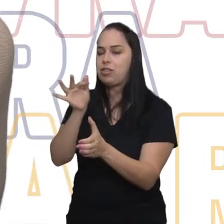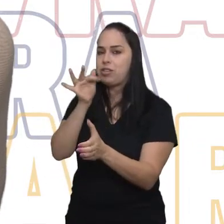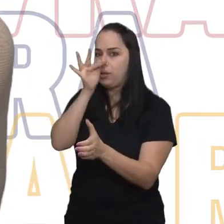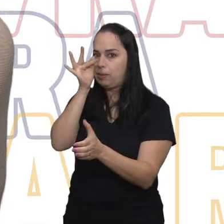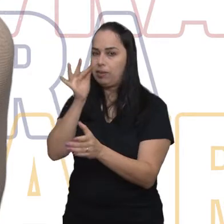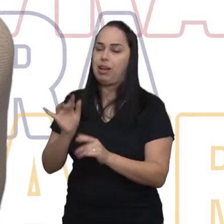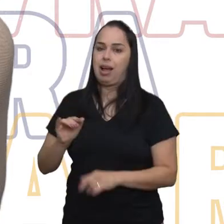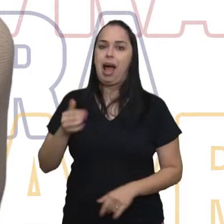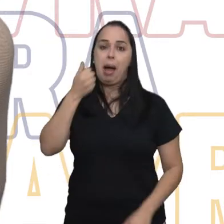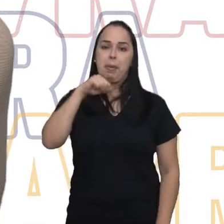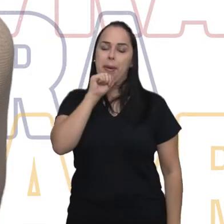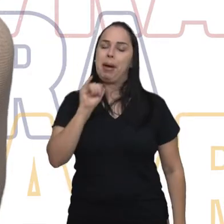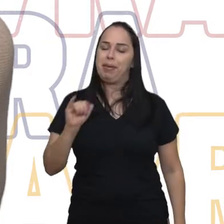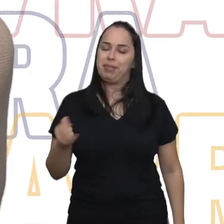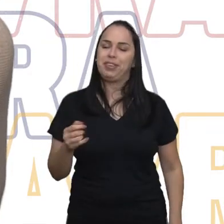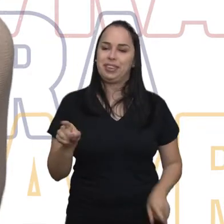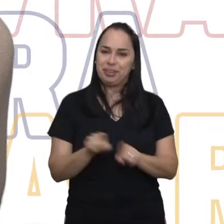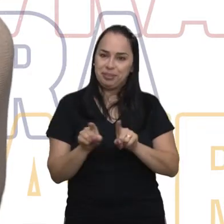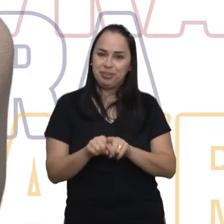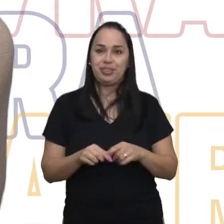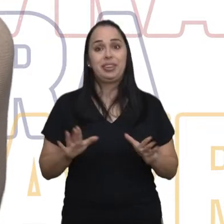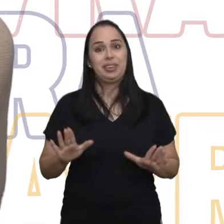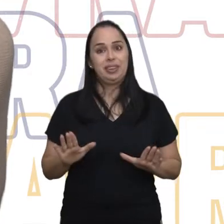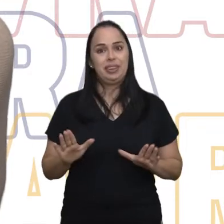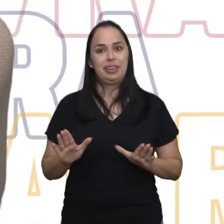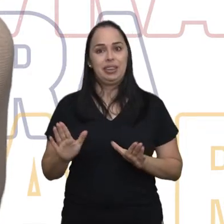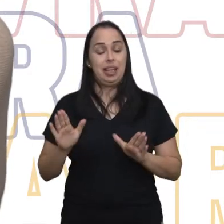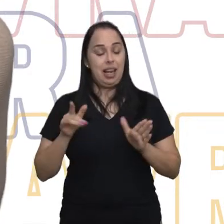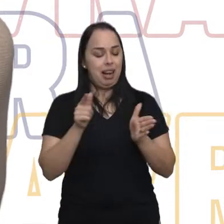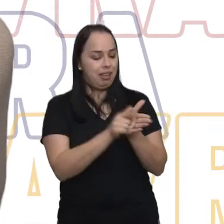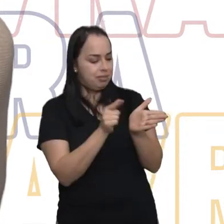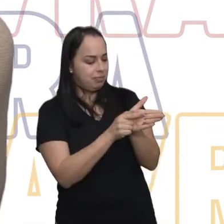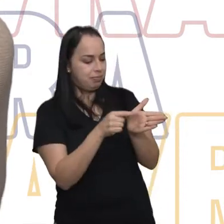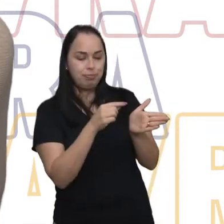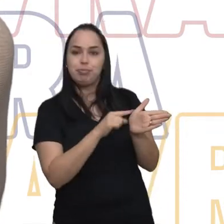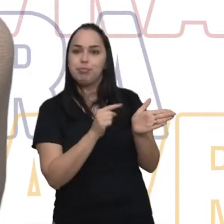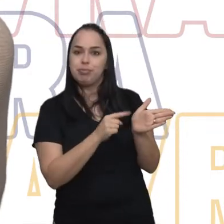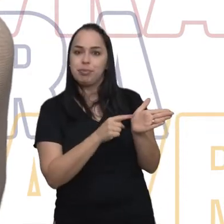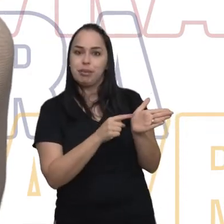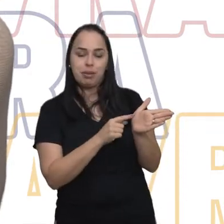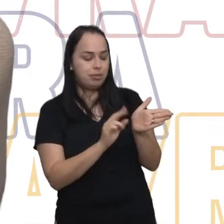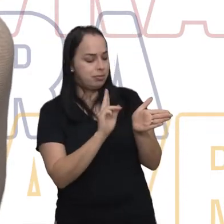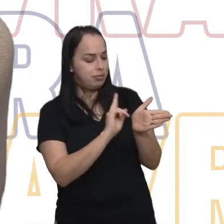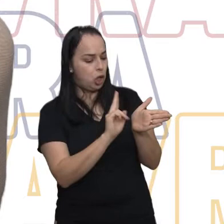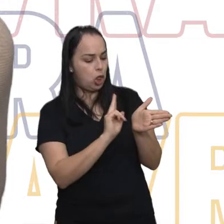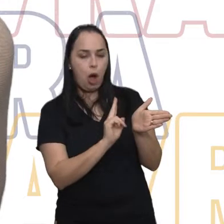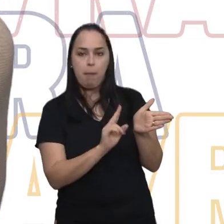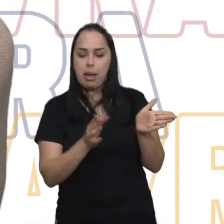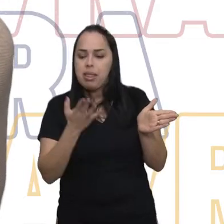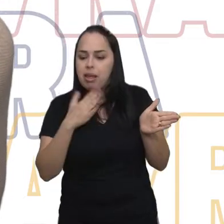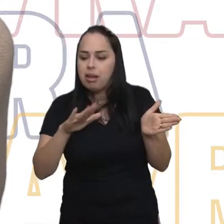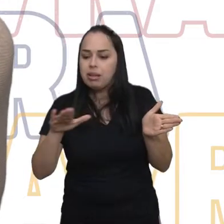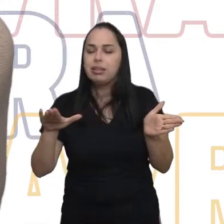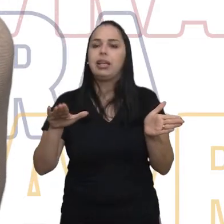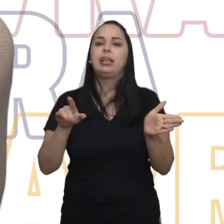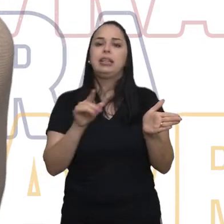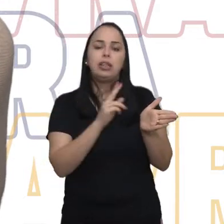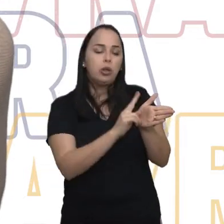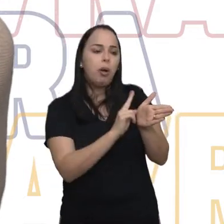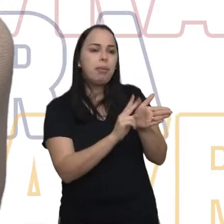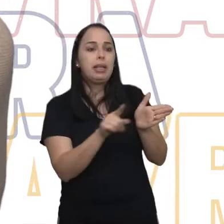aproveitando também. Como a gente faz? Tem lá uma fichinha impressa, né? Põe o nome da criança, o nome da